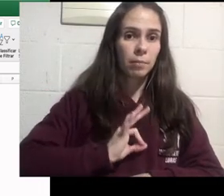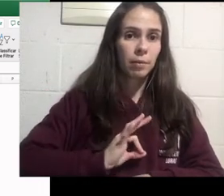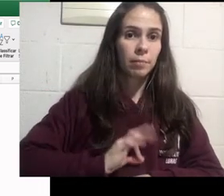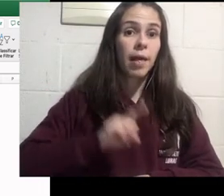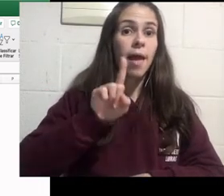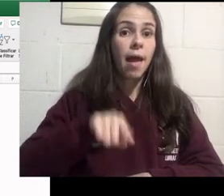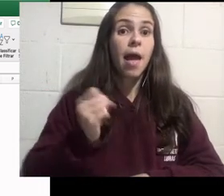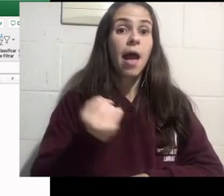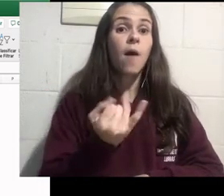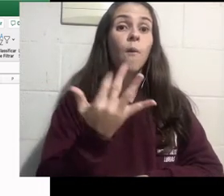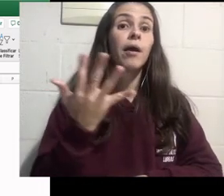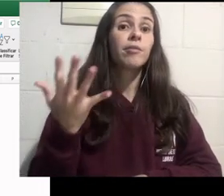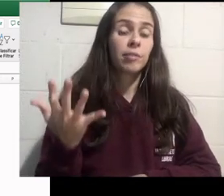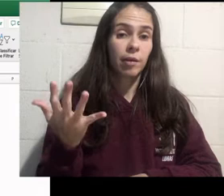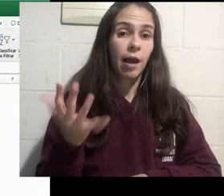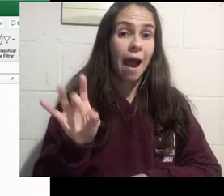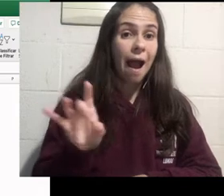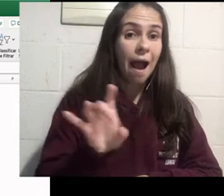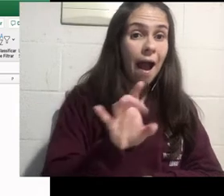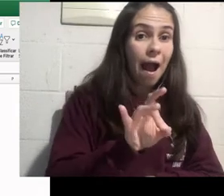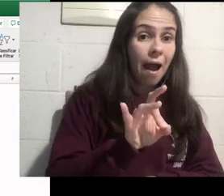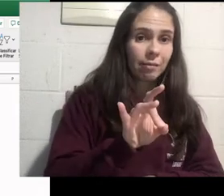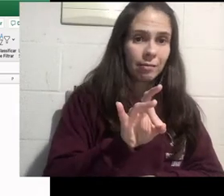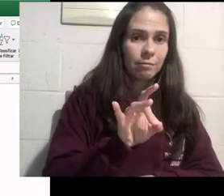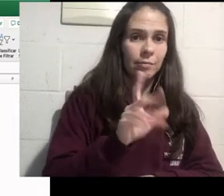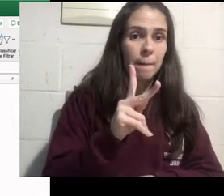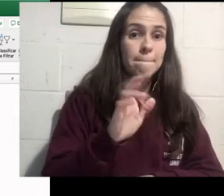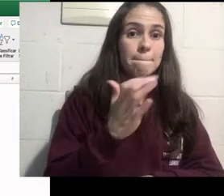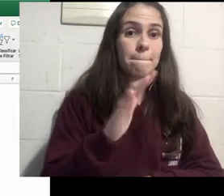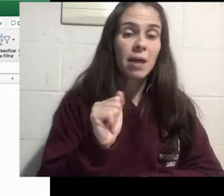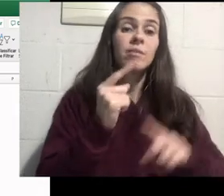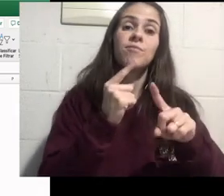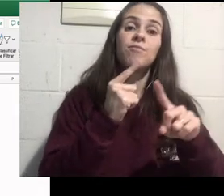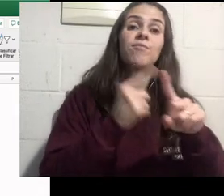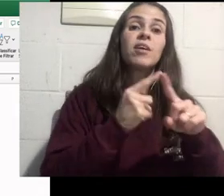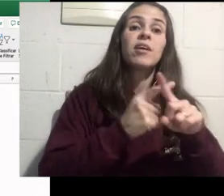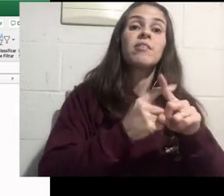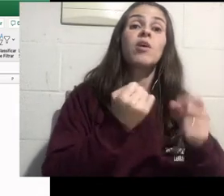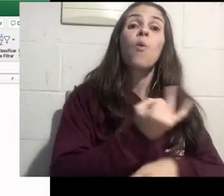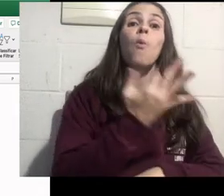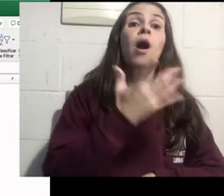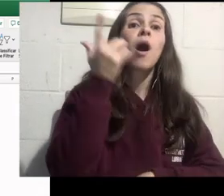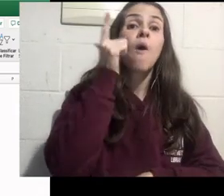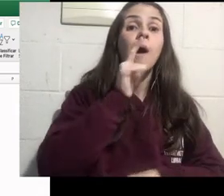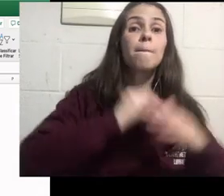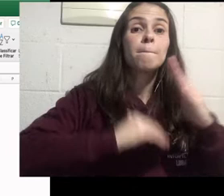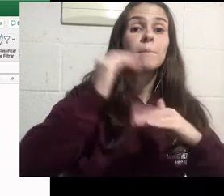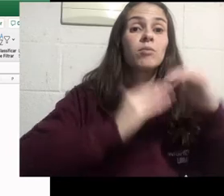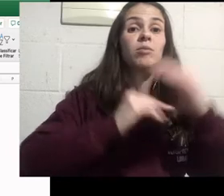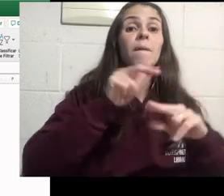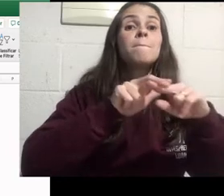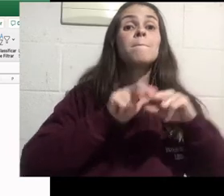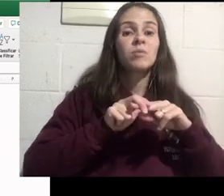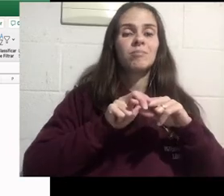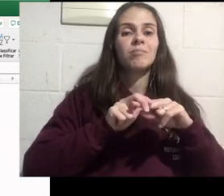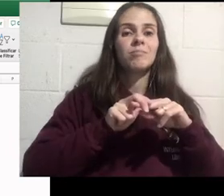a quantidade que gasta por peça vezes essa capacidade de produção, ou seja, quanto que ela vai produzir, que dá esses 80 aqui, por isso